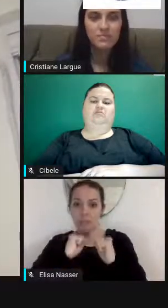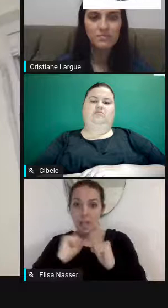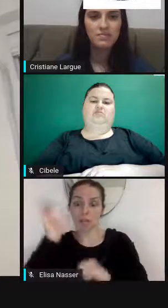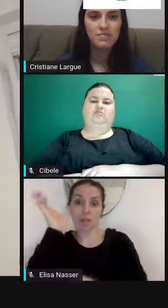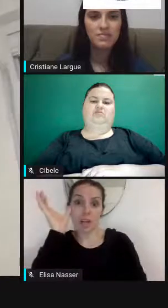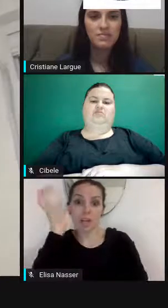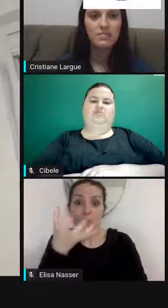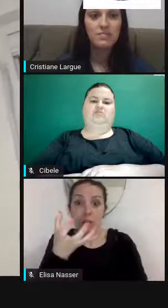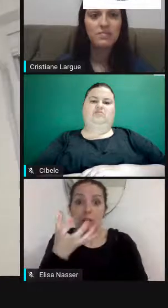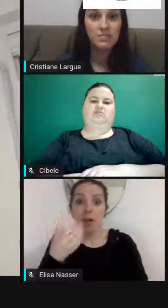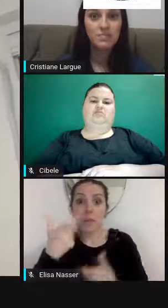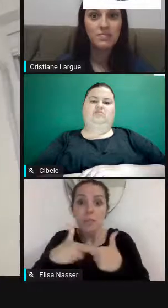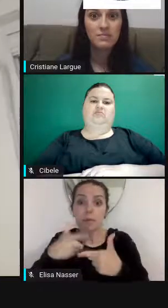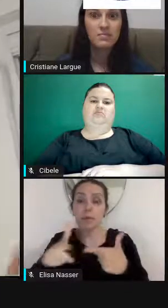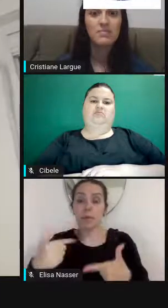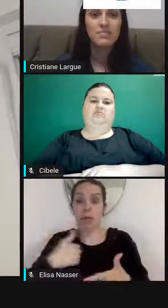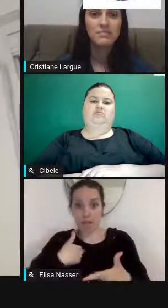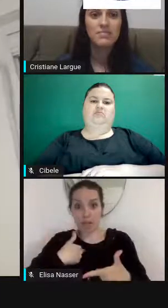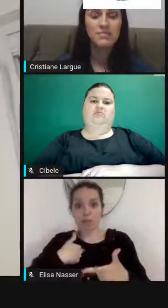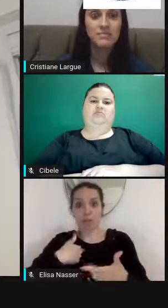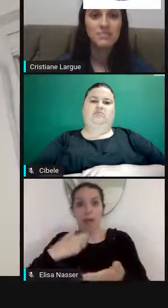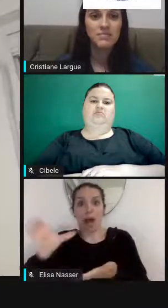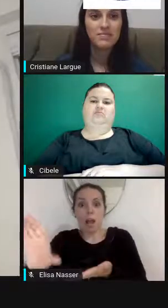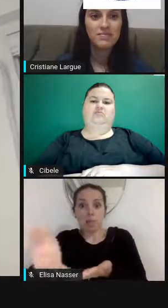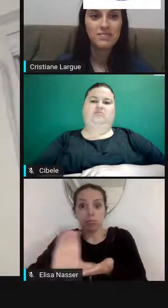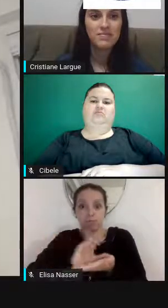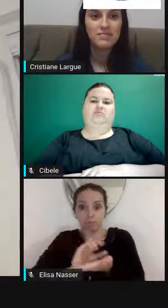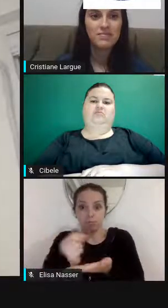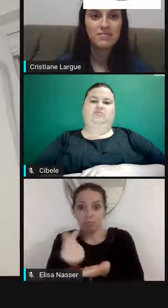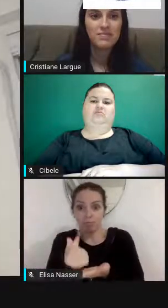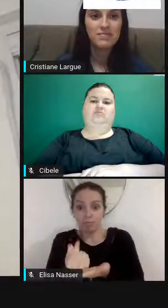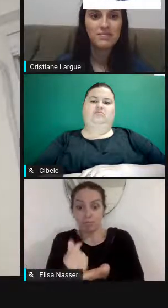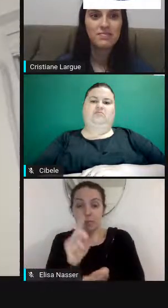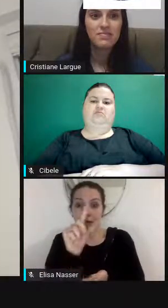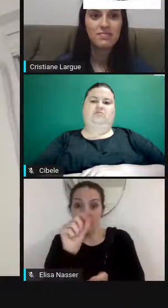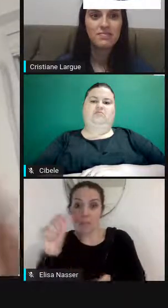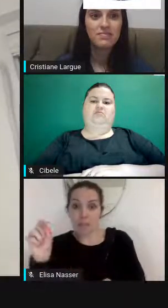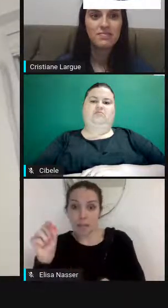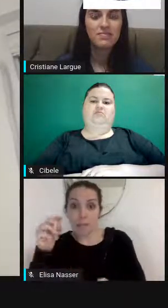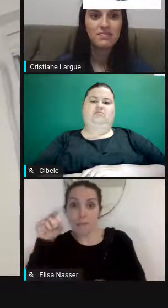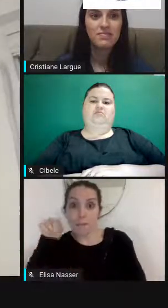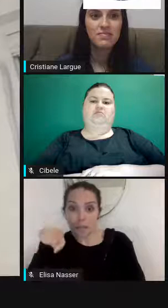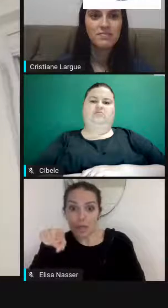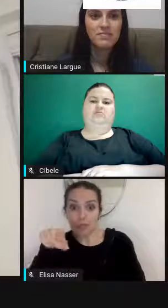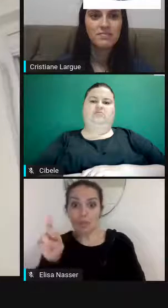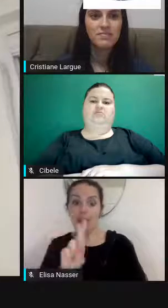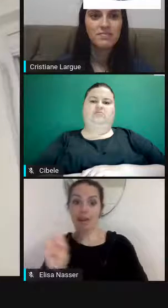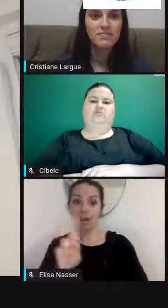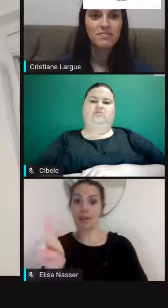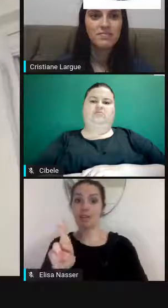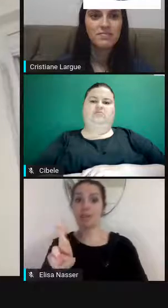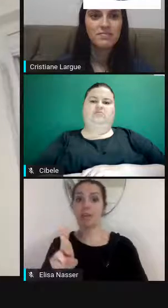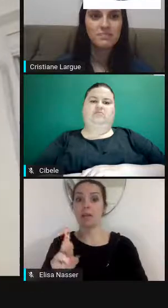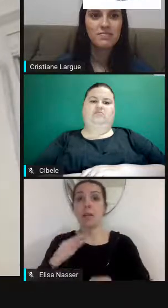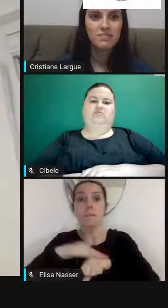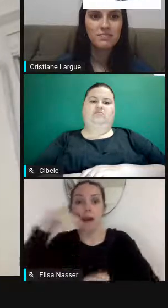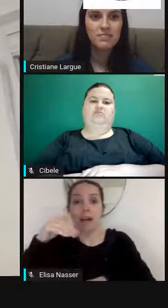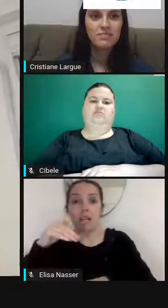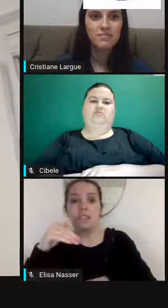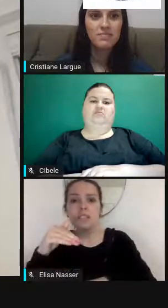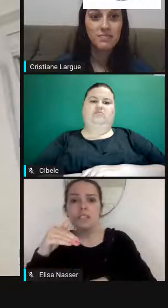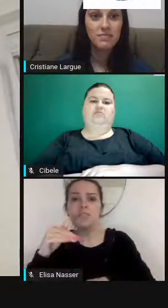isso eu já cheguei a fatura sem o reais no mesmo para vocês um serviço para copiar e fechei um contrato de 86 mil mais uma faturamento né de 25